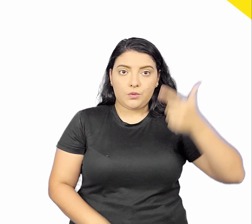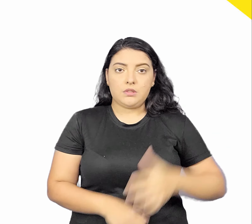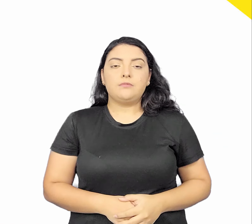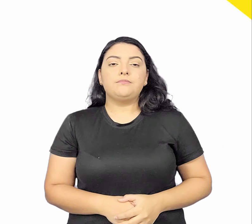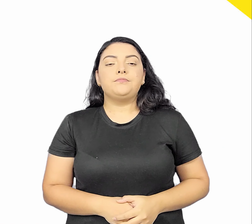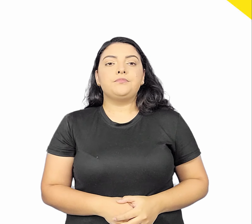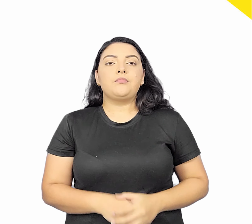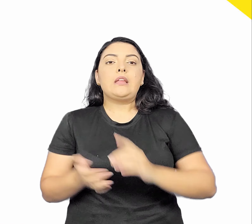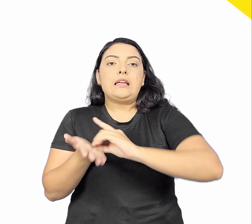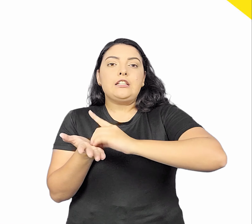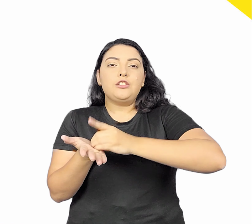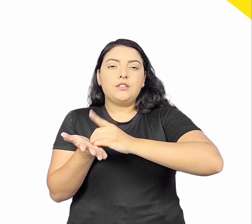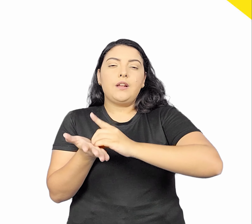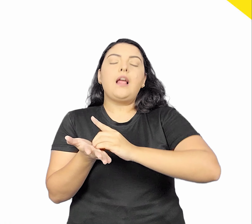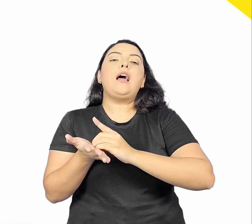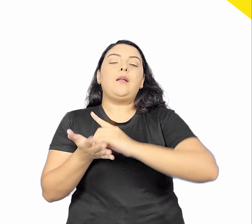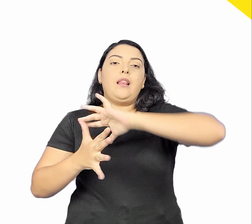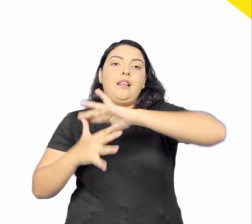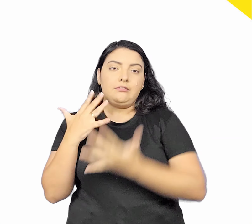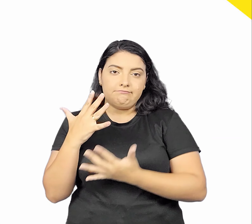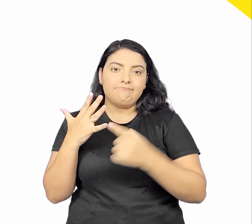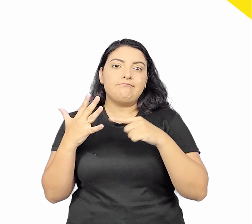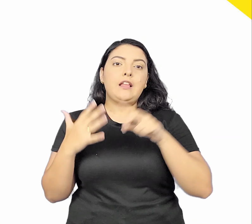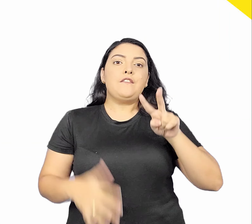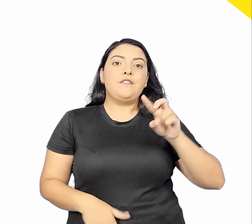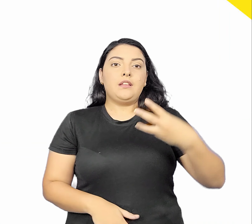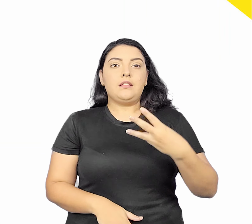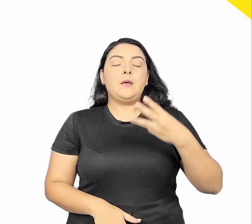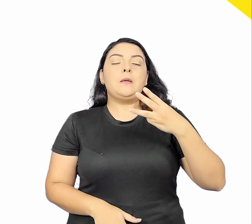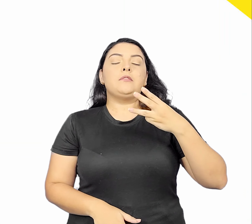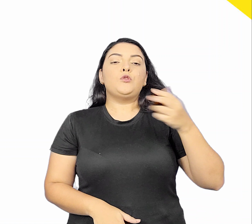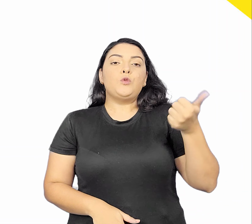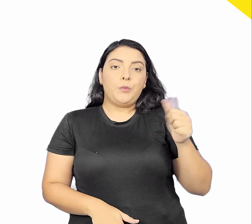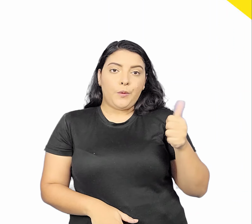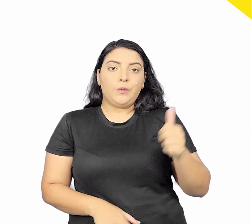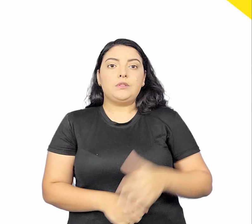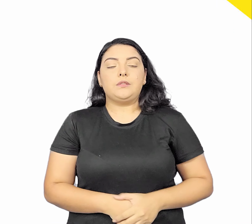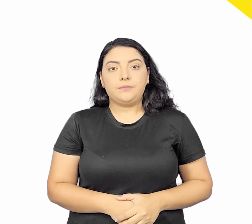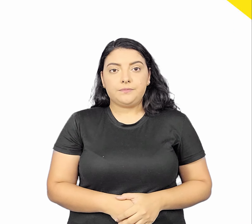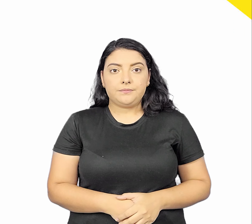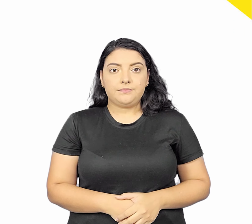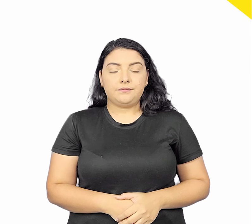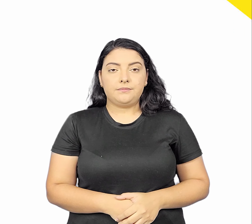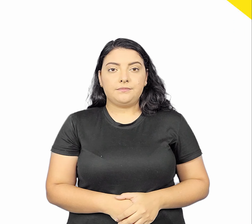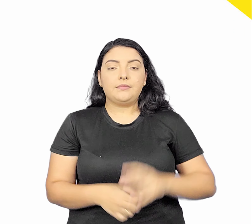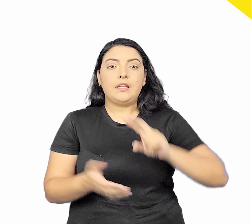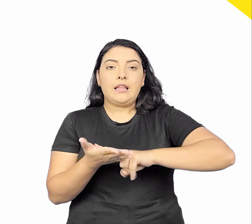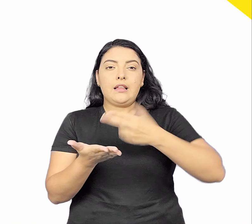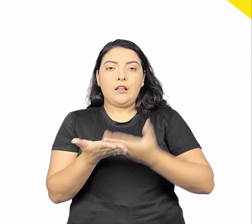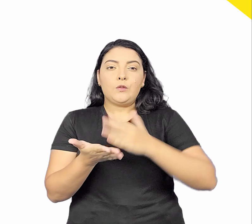2012 Dicionário da Língua Brasileira de Sinais V3-2011